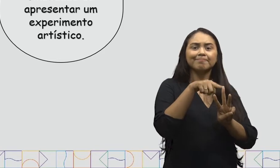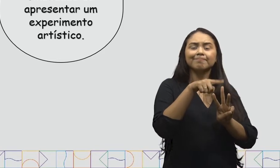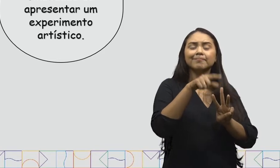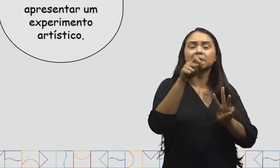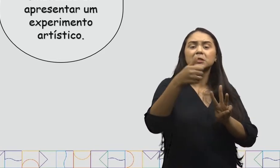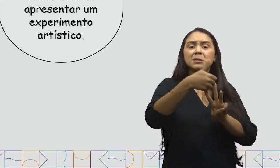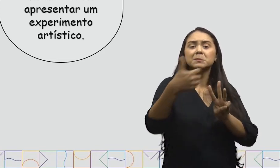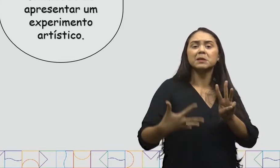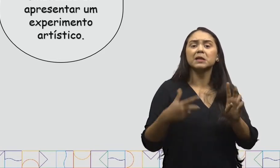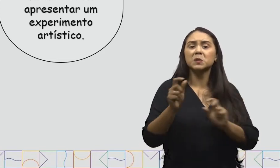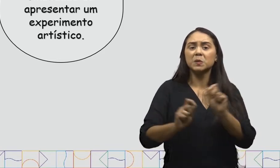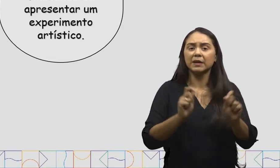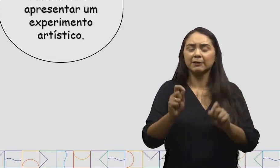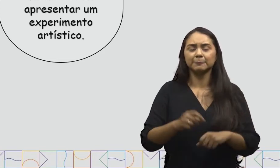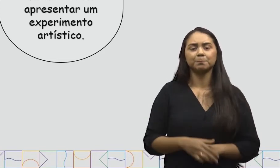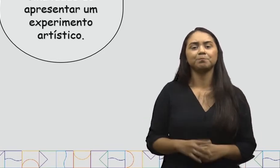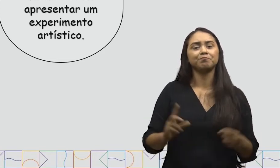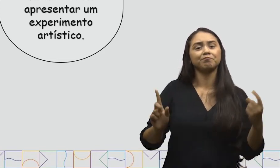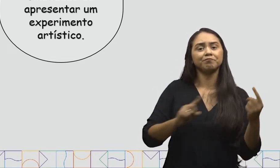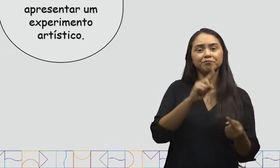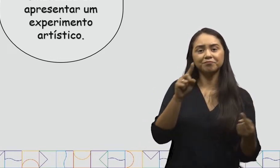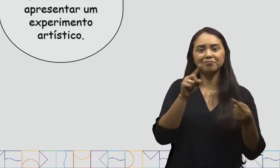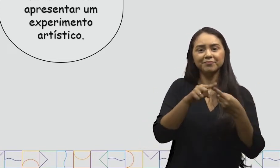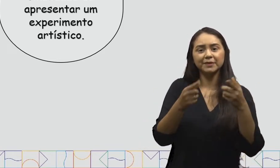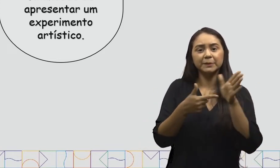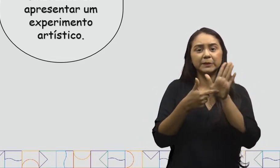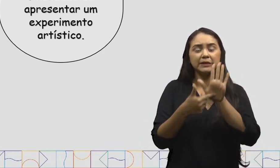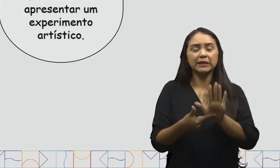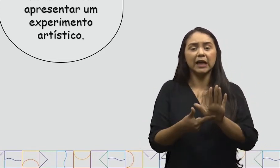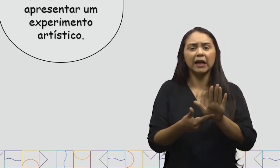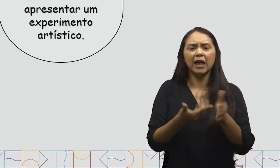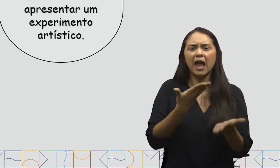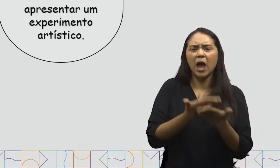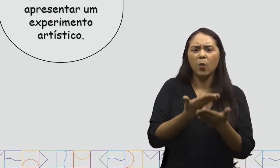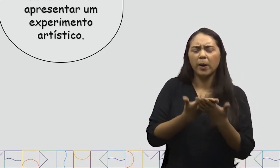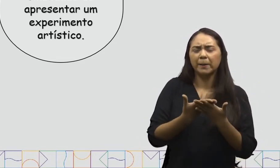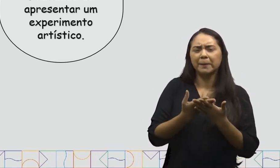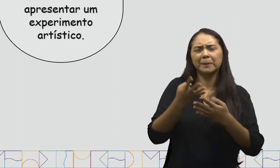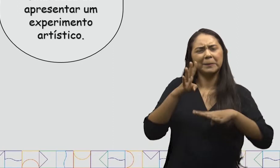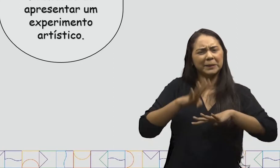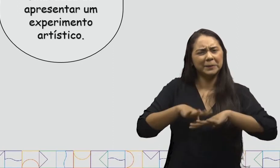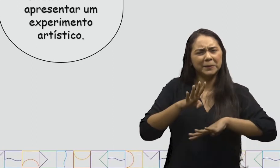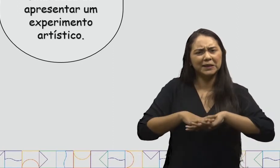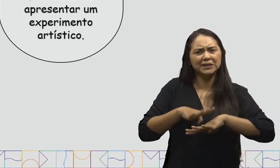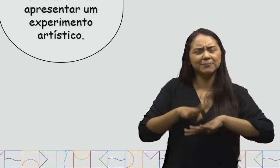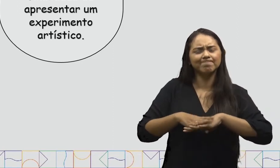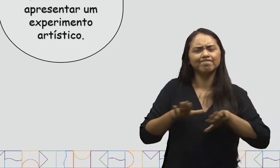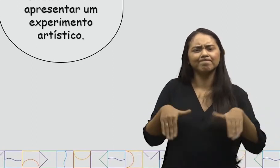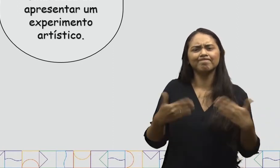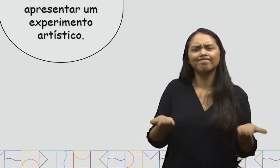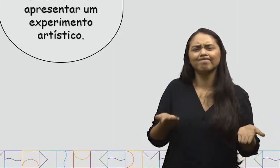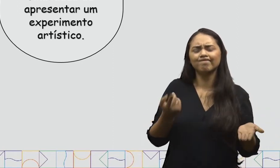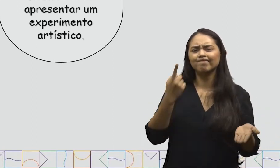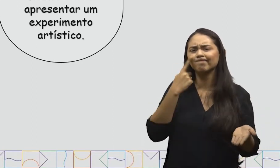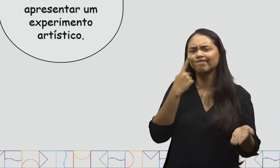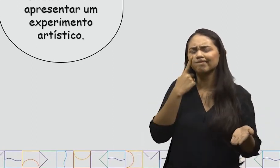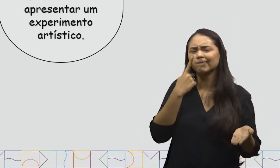A segunda opção diz assim: tem a finalidade de apresentar uma aula de